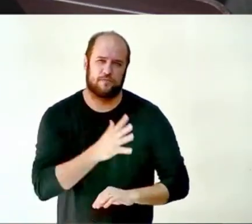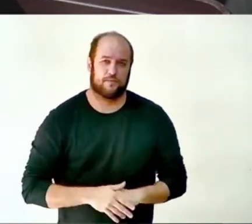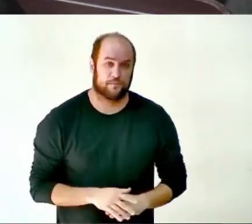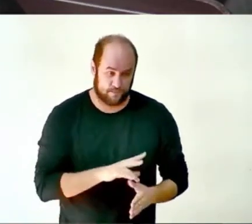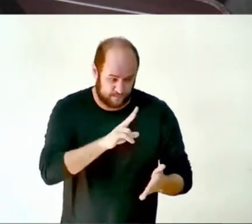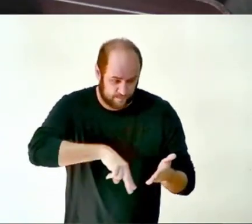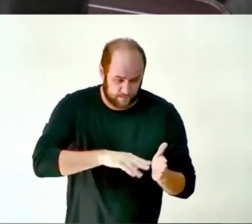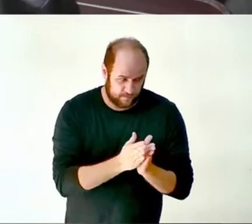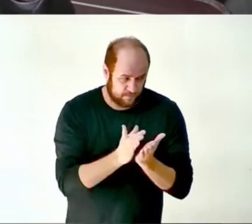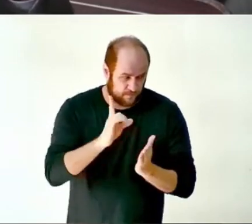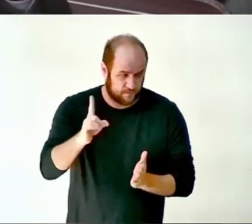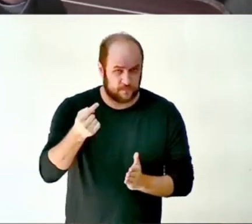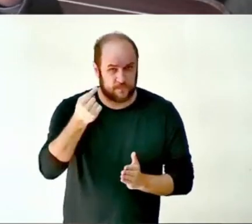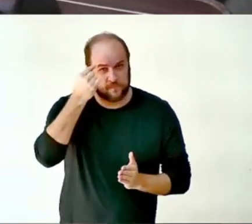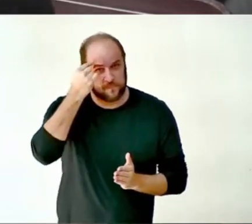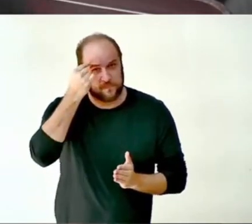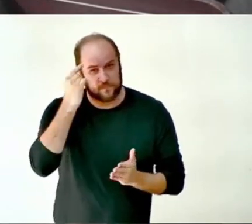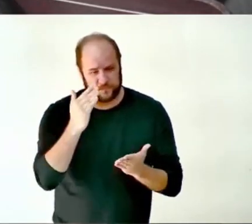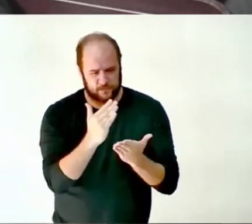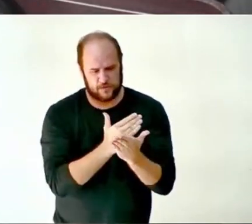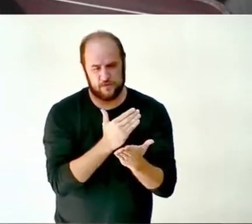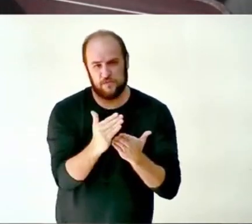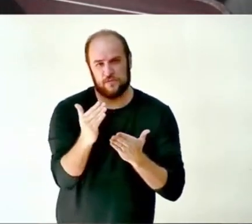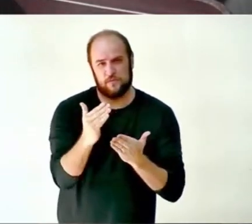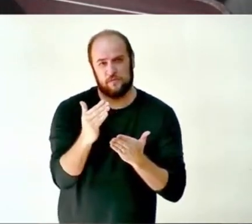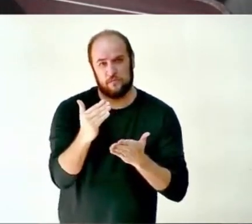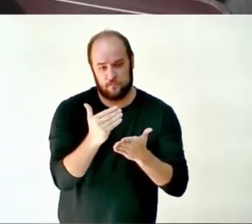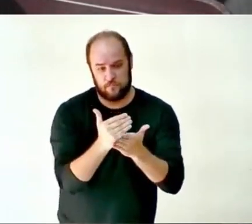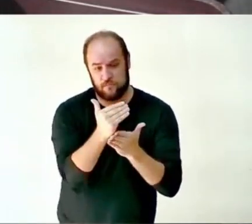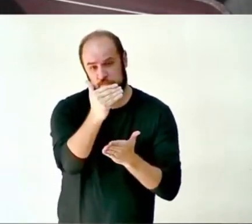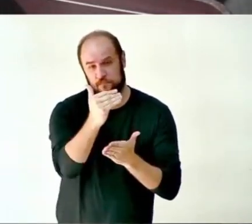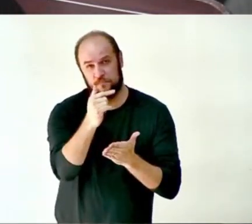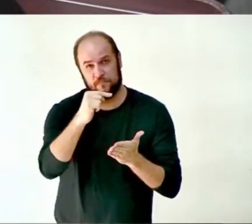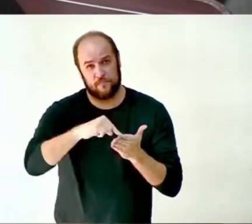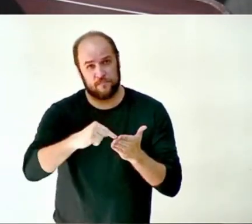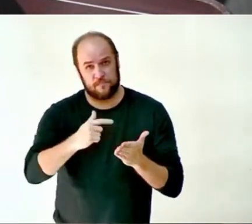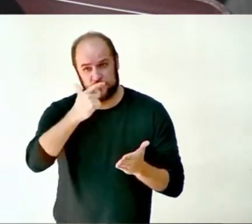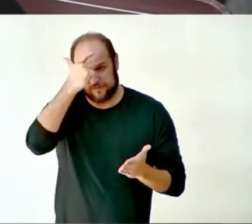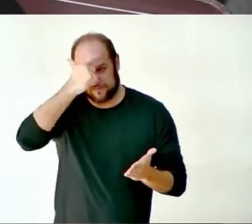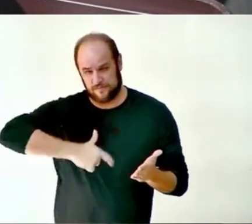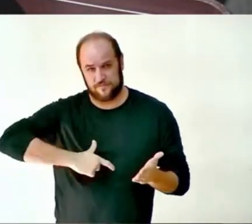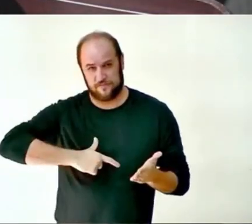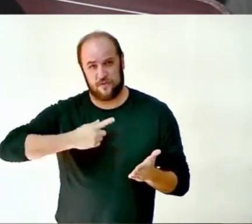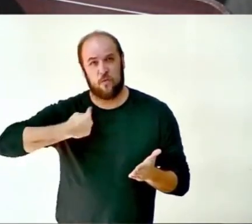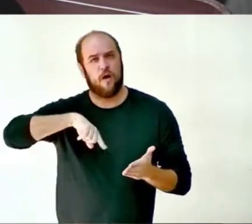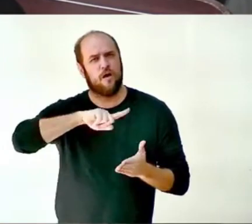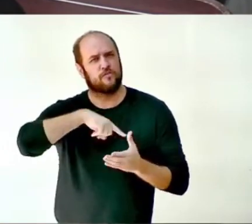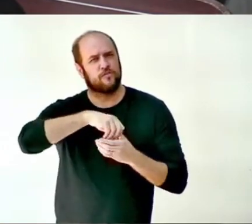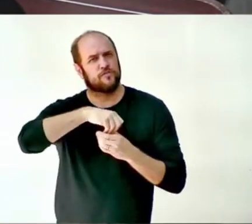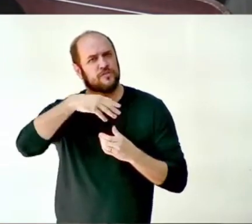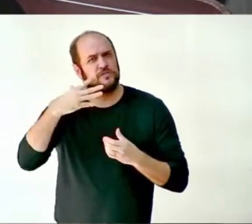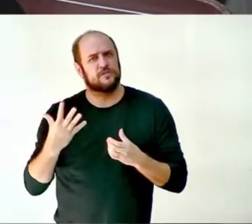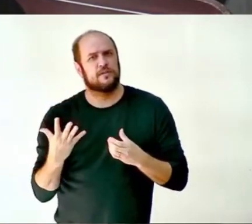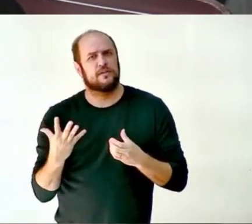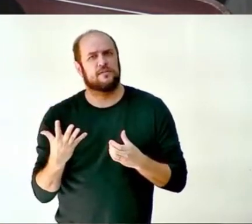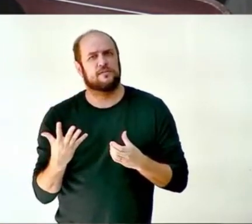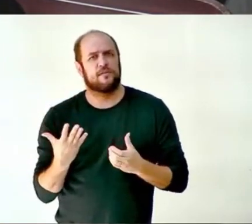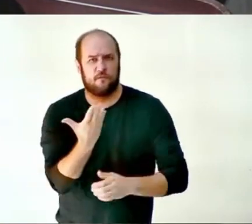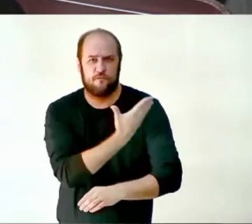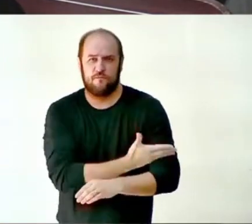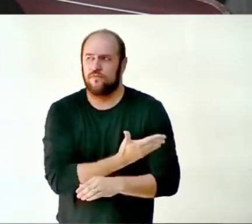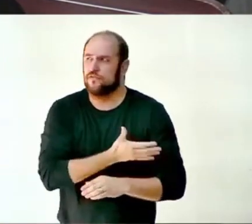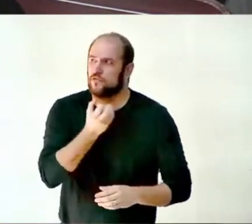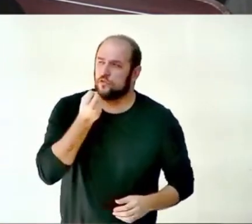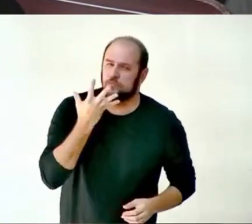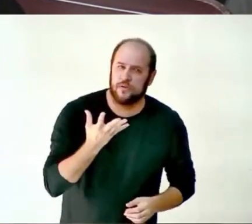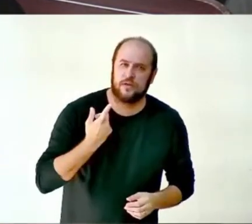passagem, nós podemos dividir então. A primeira passagem fala sobre ser. O que somos? para a prática do bem, nós